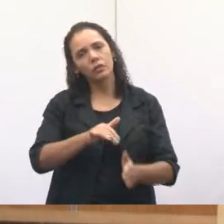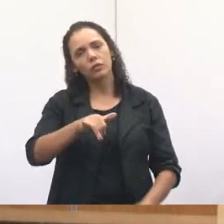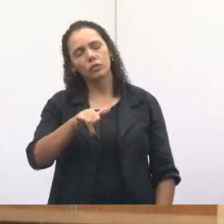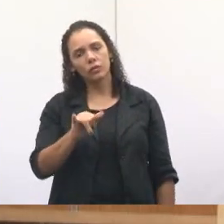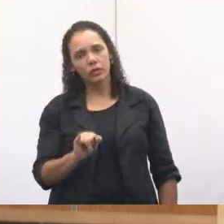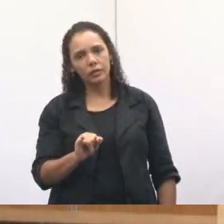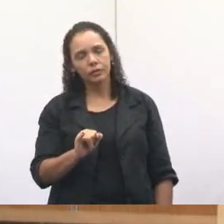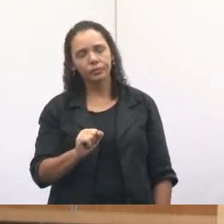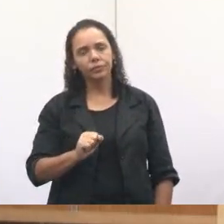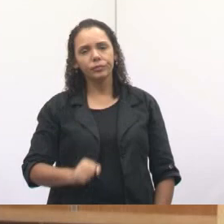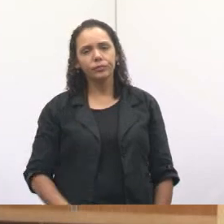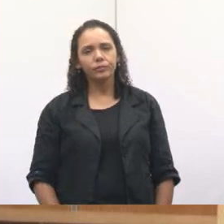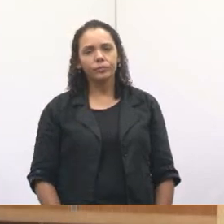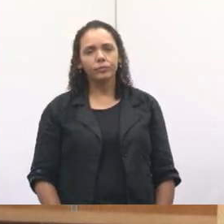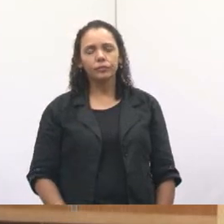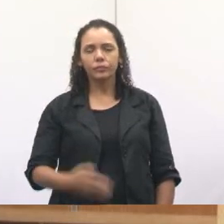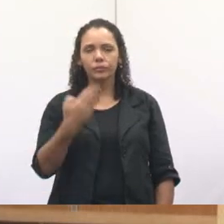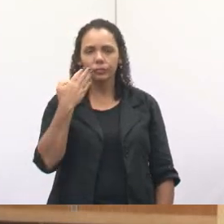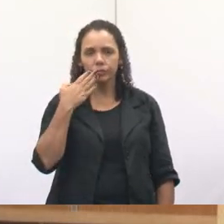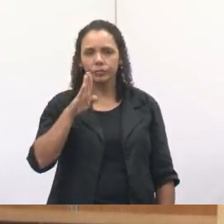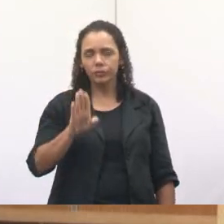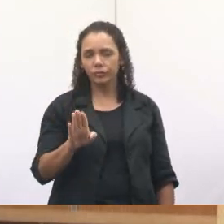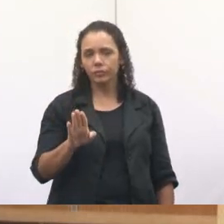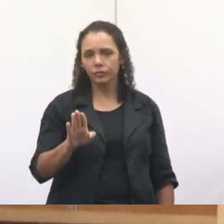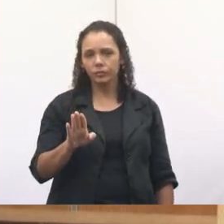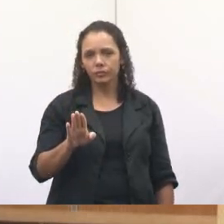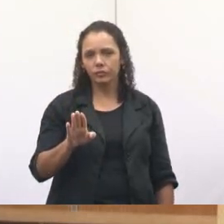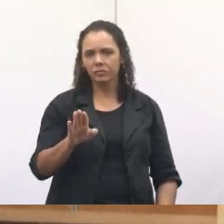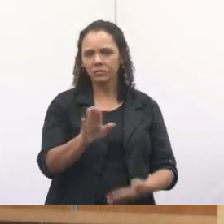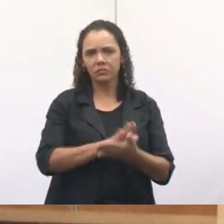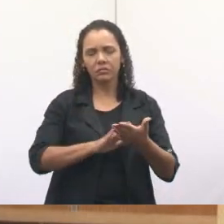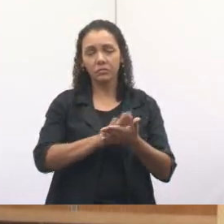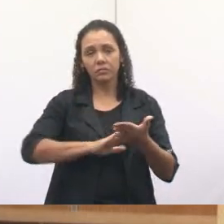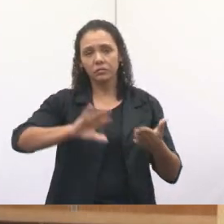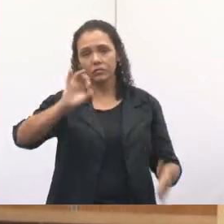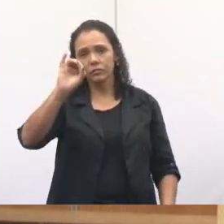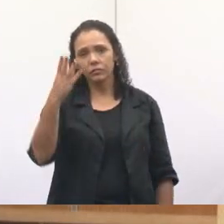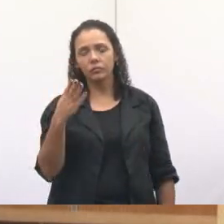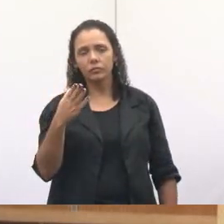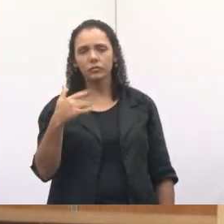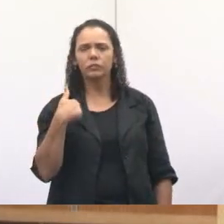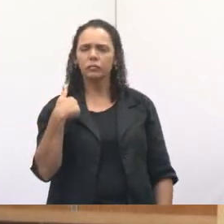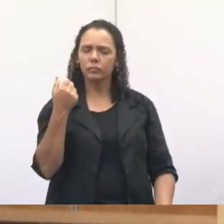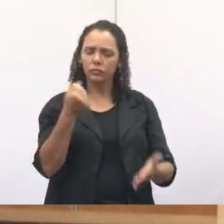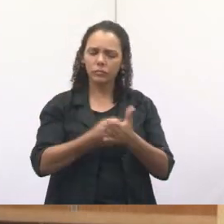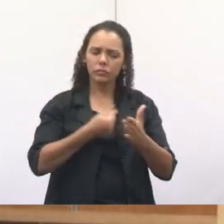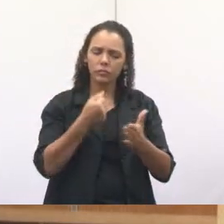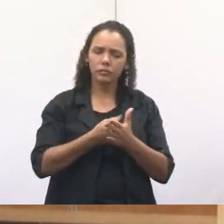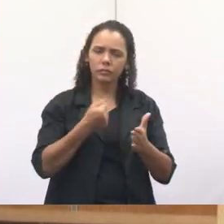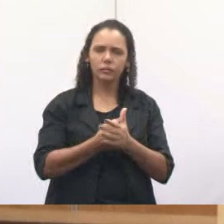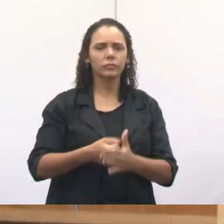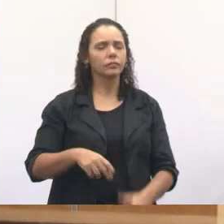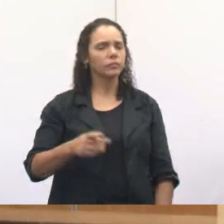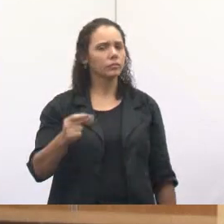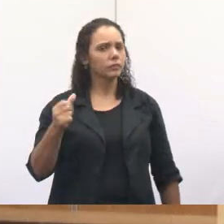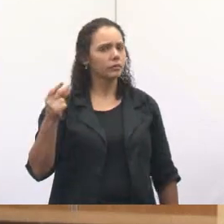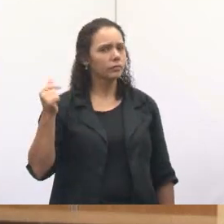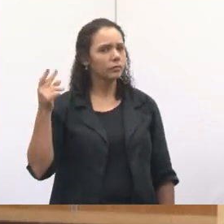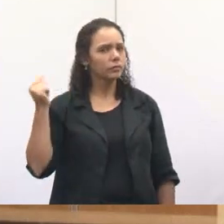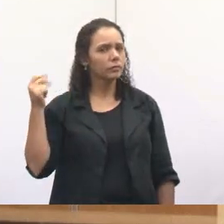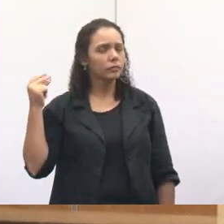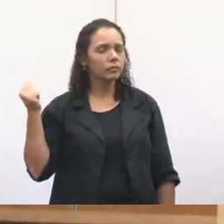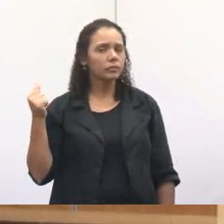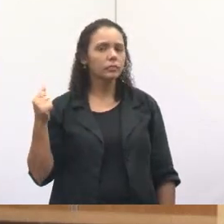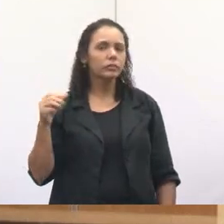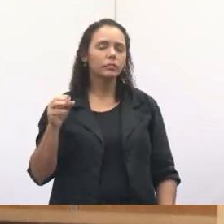idosos da nossa cidade. Uma promessa que não foi cumprida e tenho cobrado isso aqui faz muito tempo. Ora, e